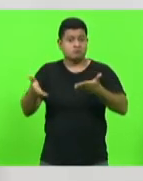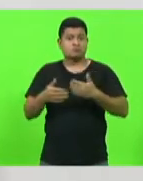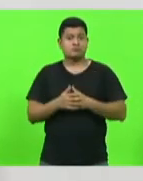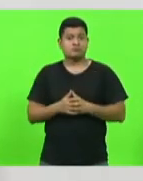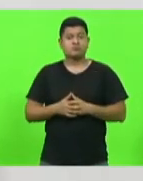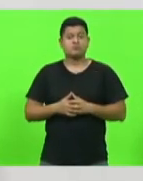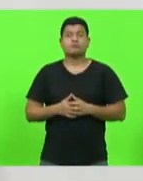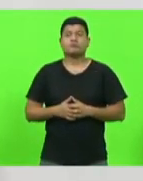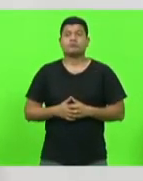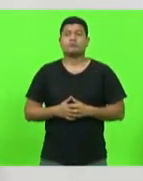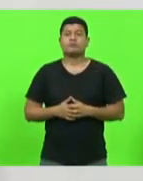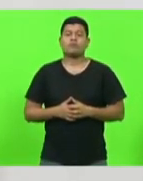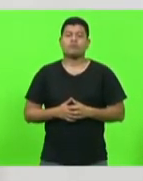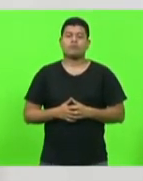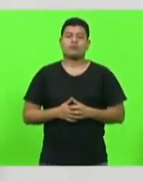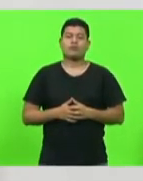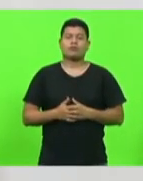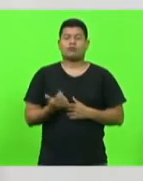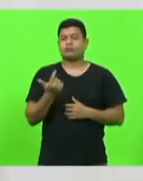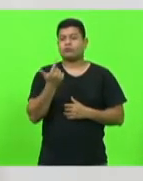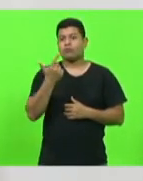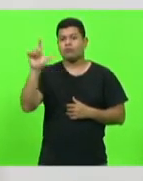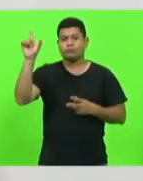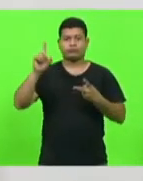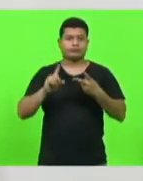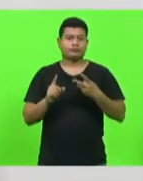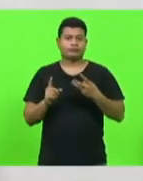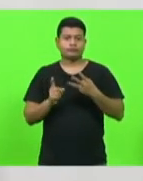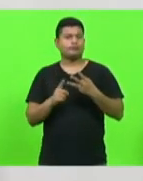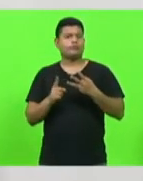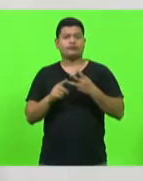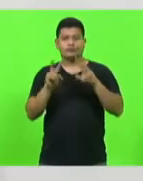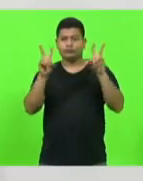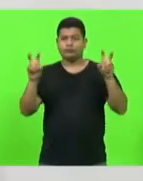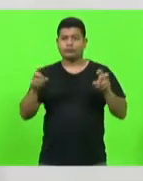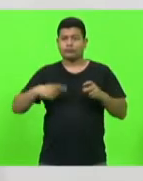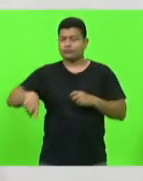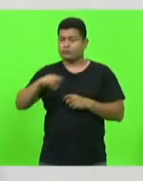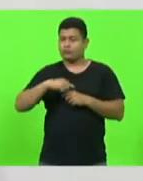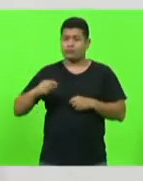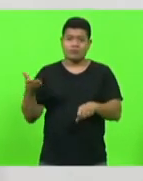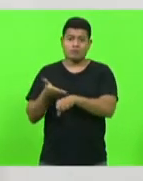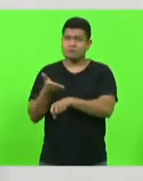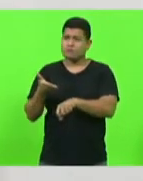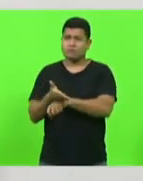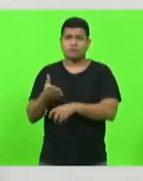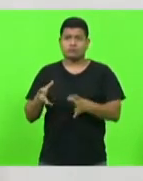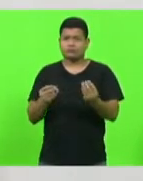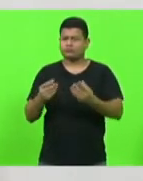Uma outra questão que também nos envolvemos nos